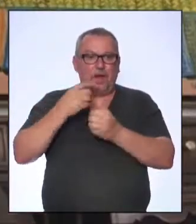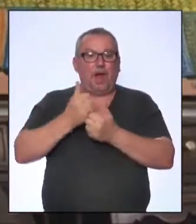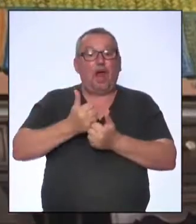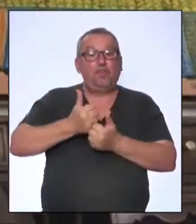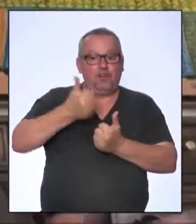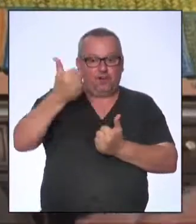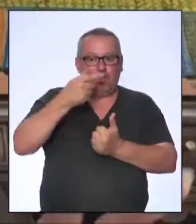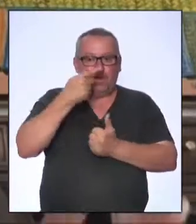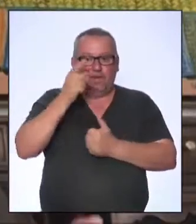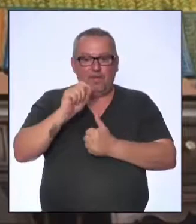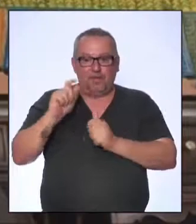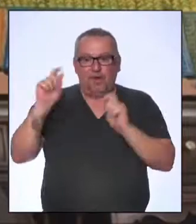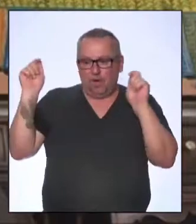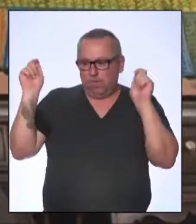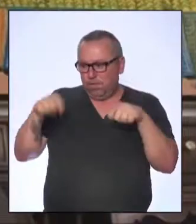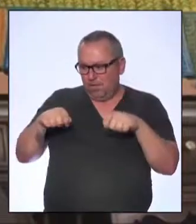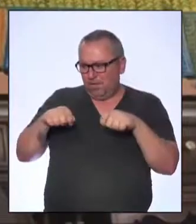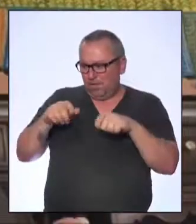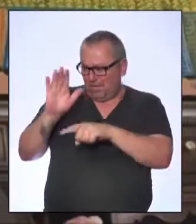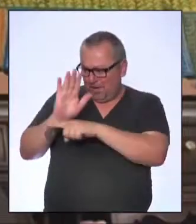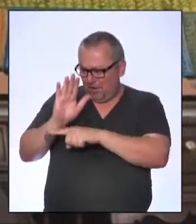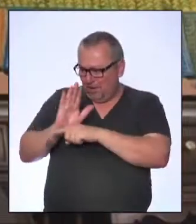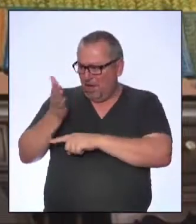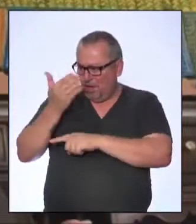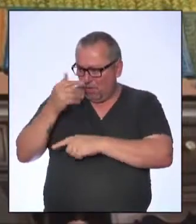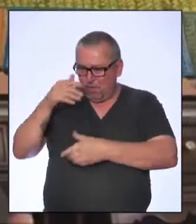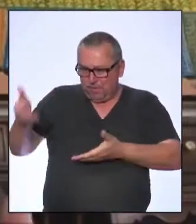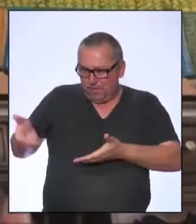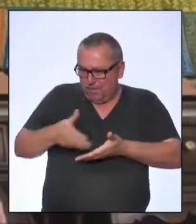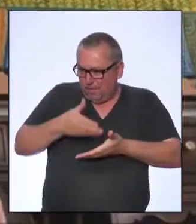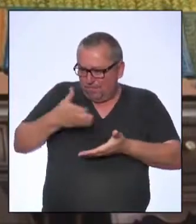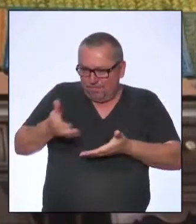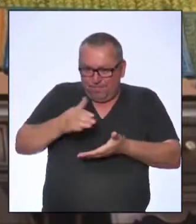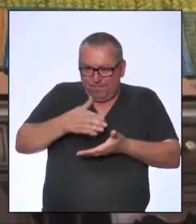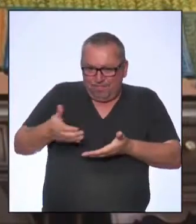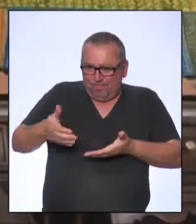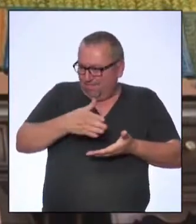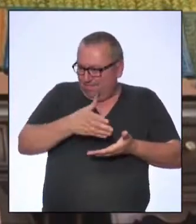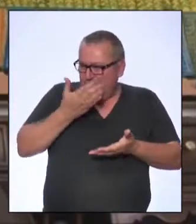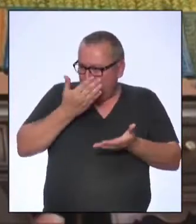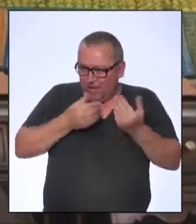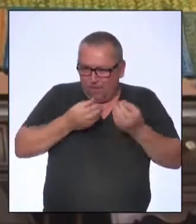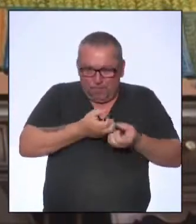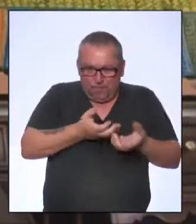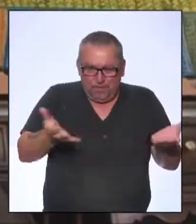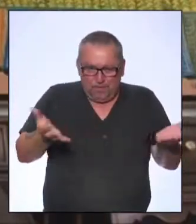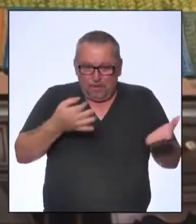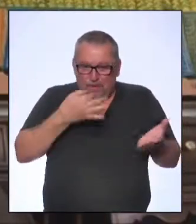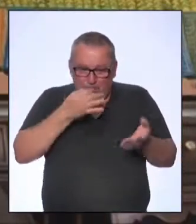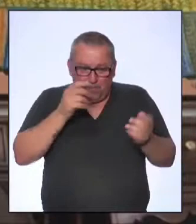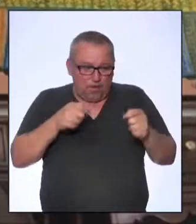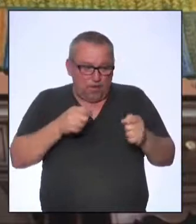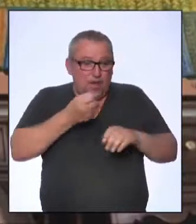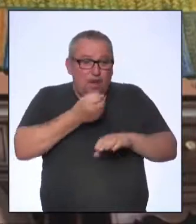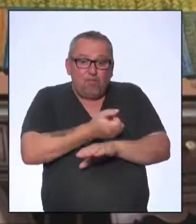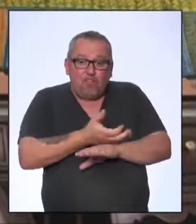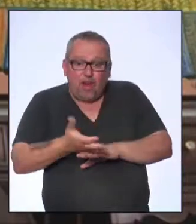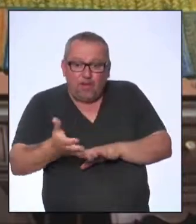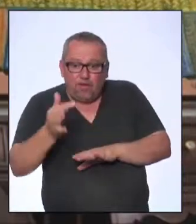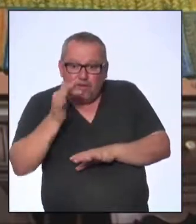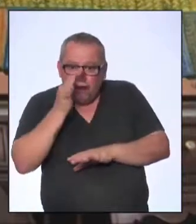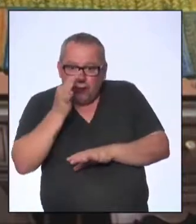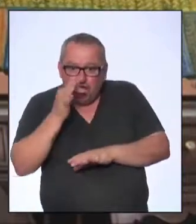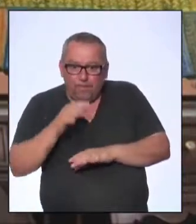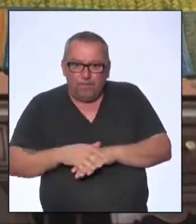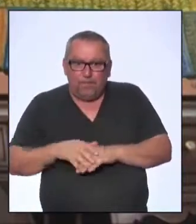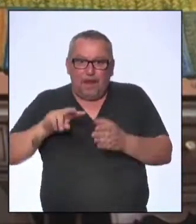assim: posso pôr ela para ajudar na merenda? Eu falei: acho que pode, é uma forma dela se envolver, né? Na jardinagem, pode. Aí o sindicato